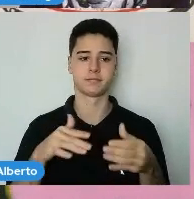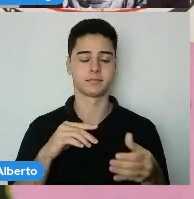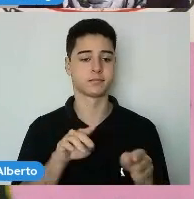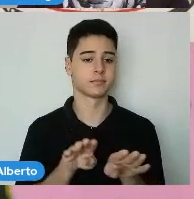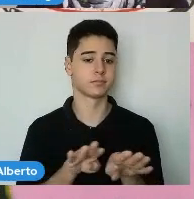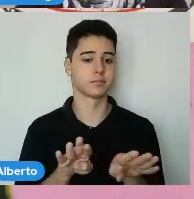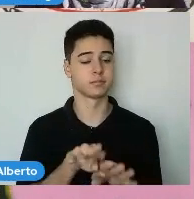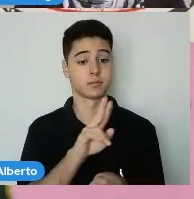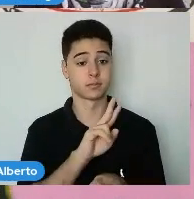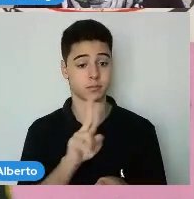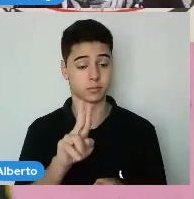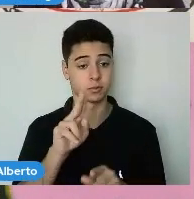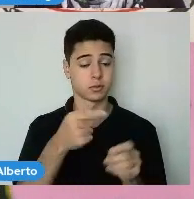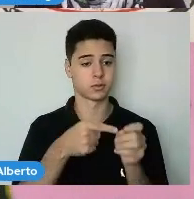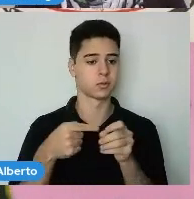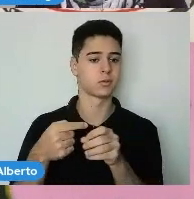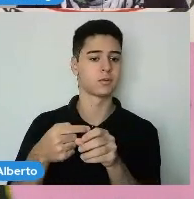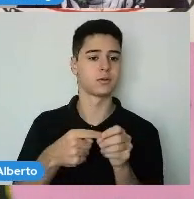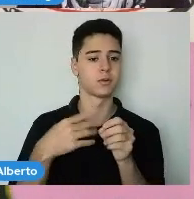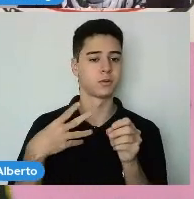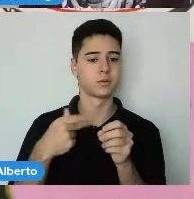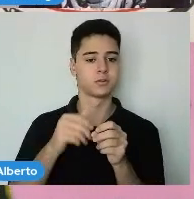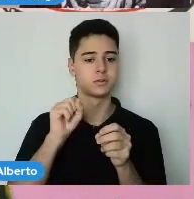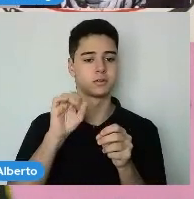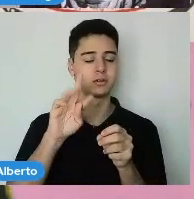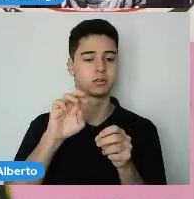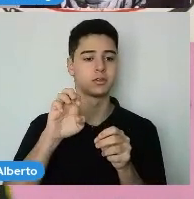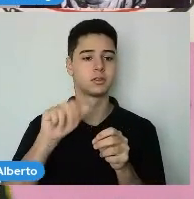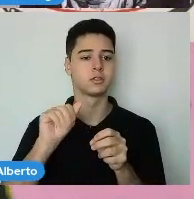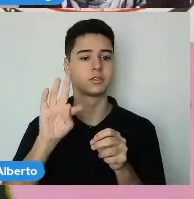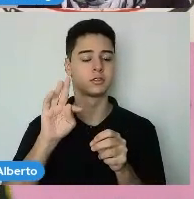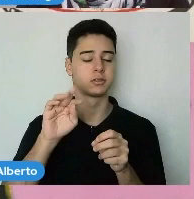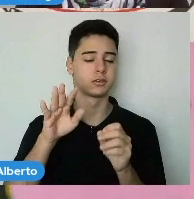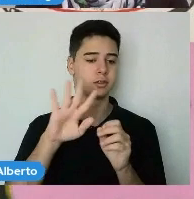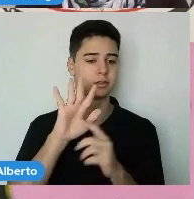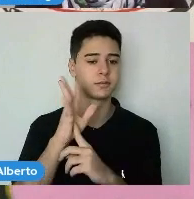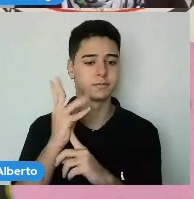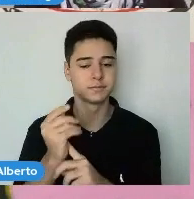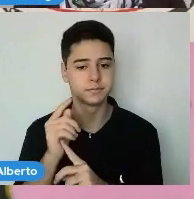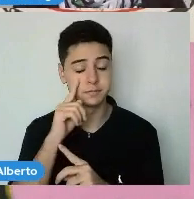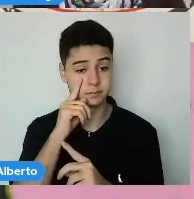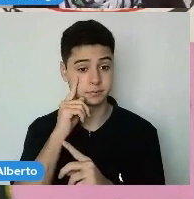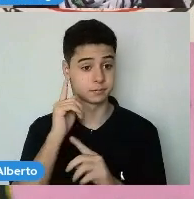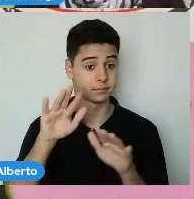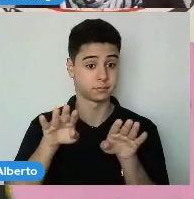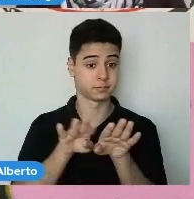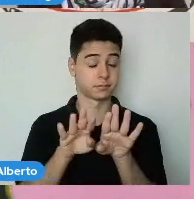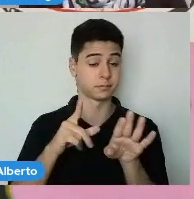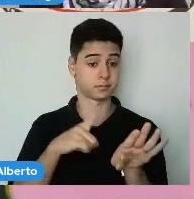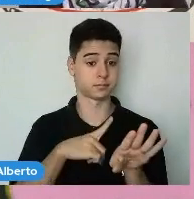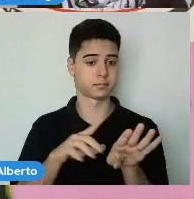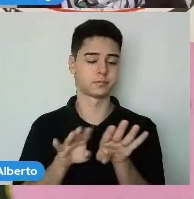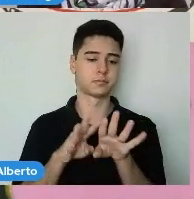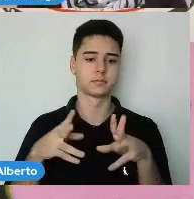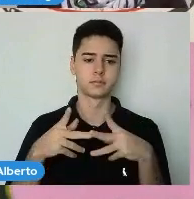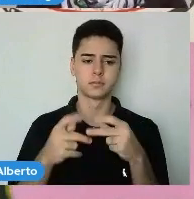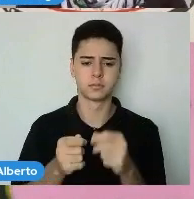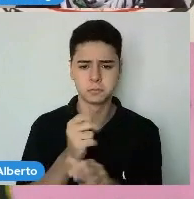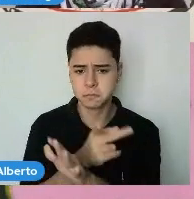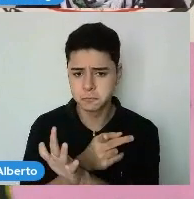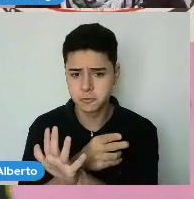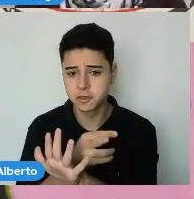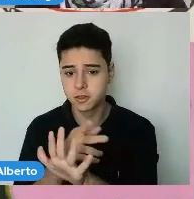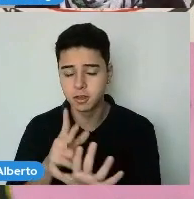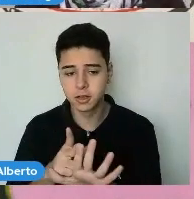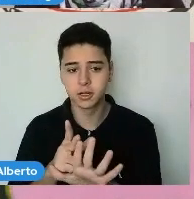chamada urbanografia ou street art. A arte urbana, ela também tem essa variedade aí de